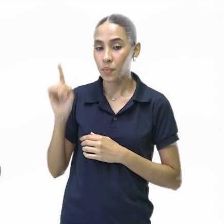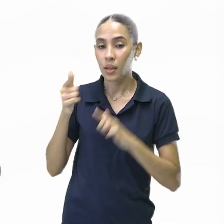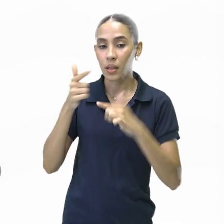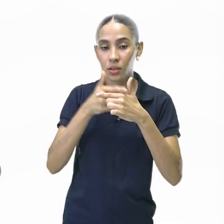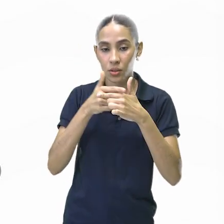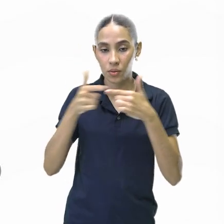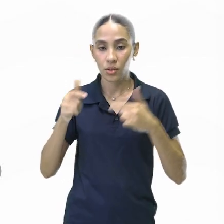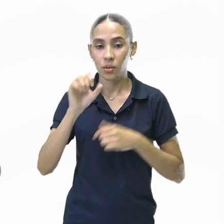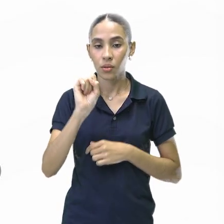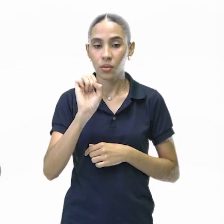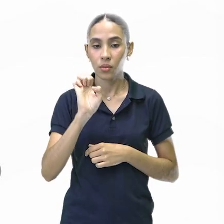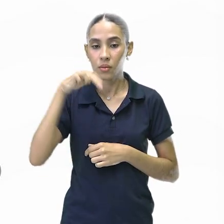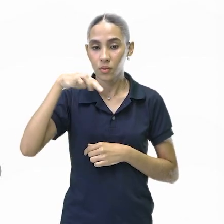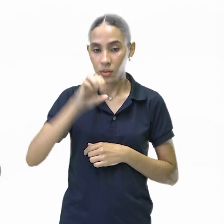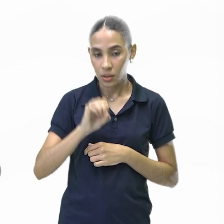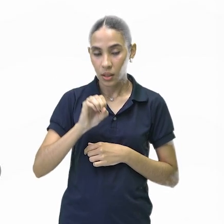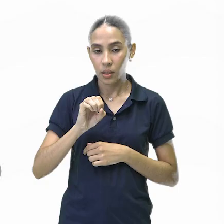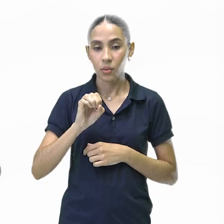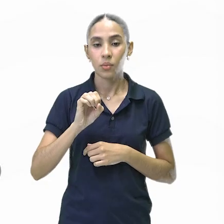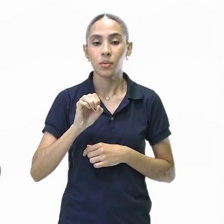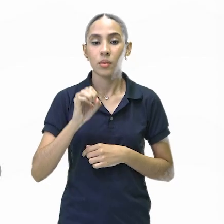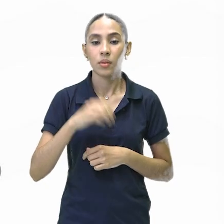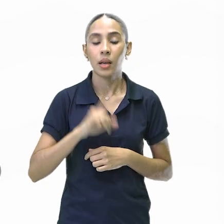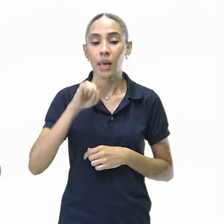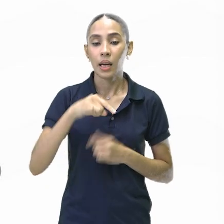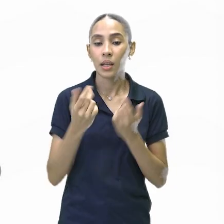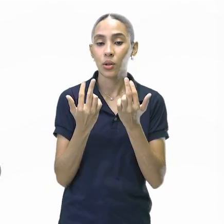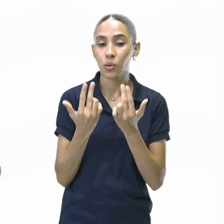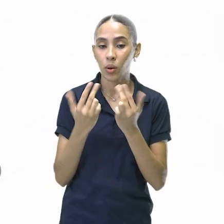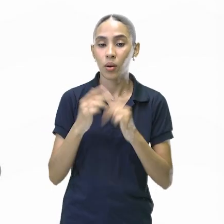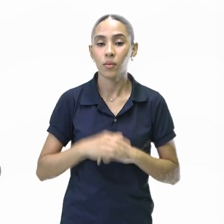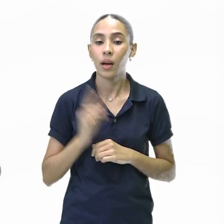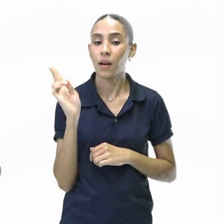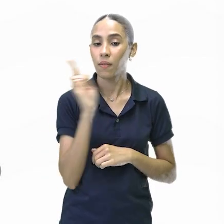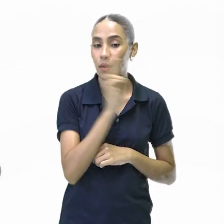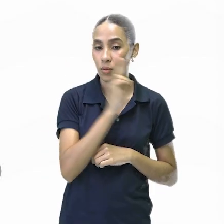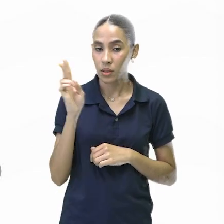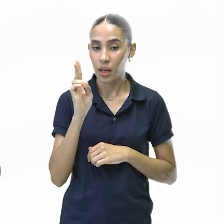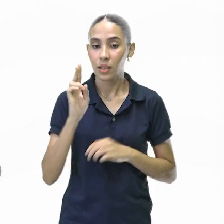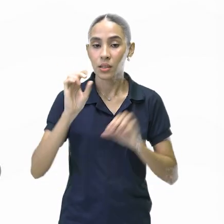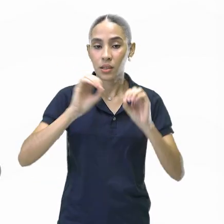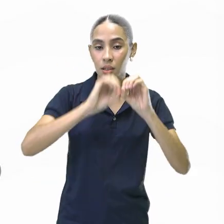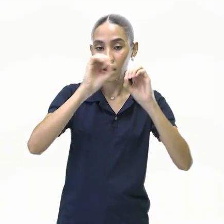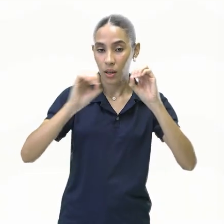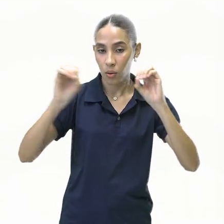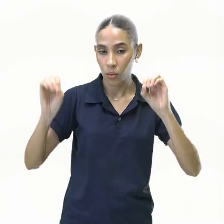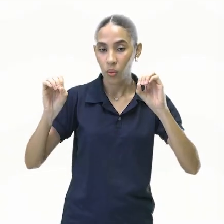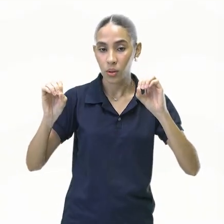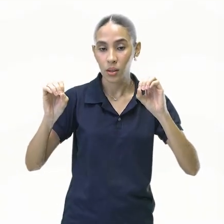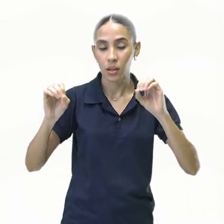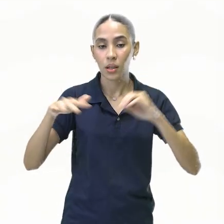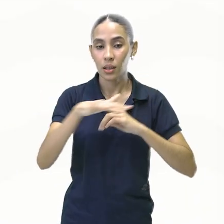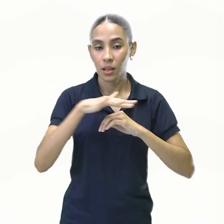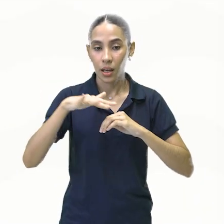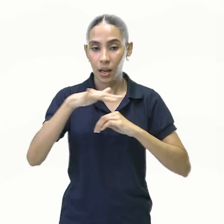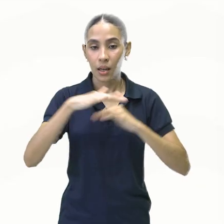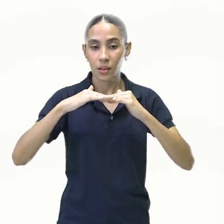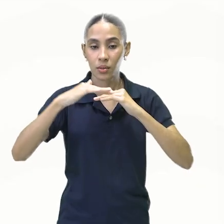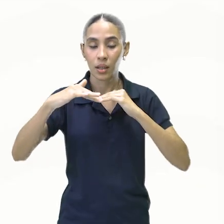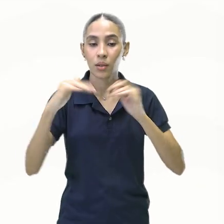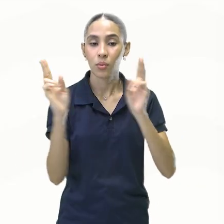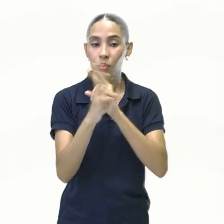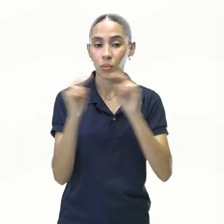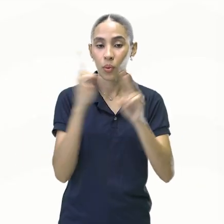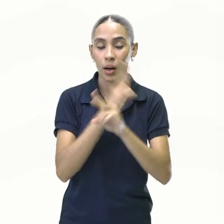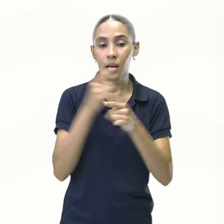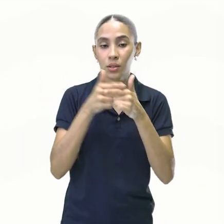do ângulo de refração é igual à velocidade da onda no meio de incidência, que é o ar, dividido